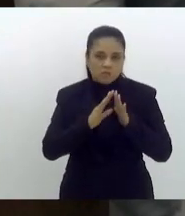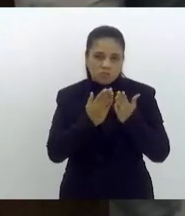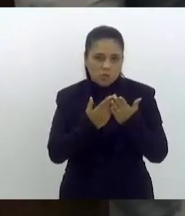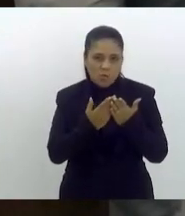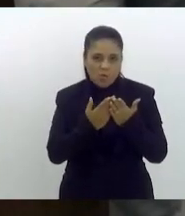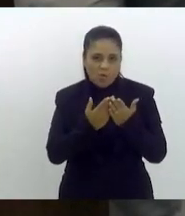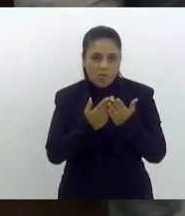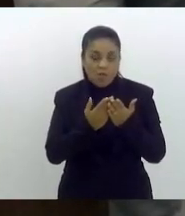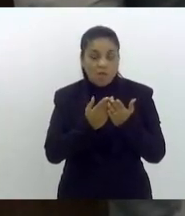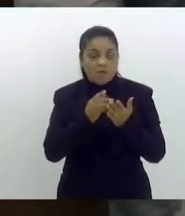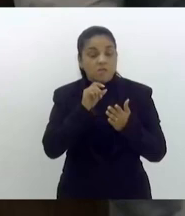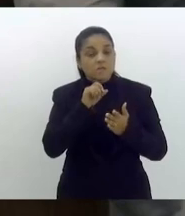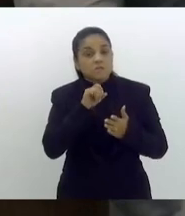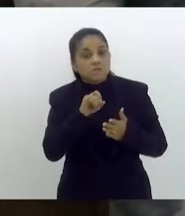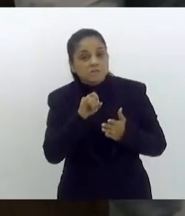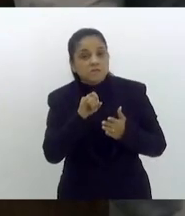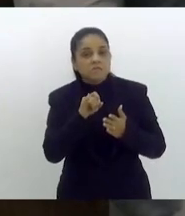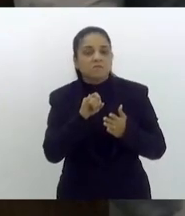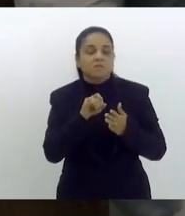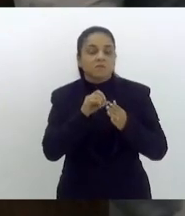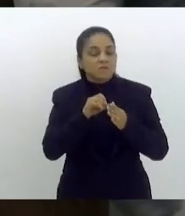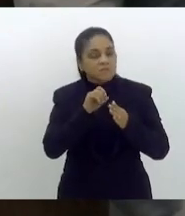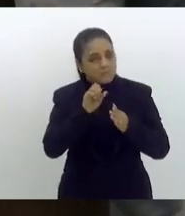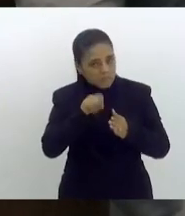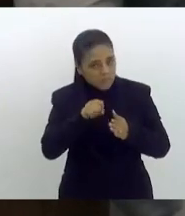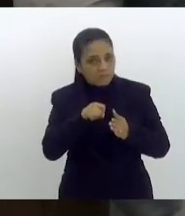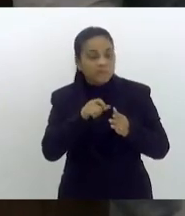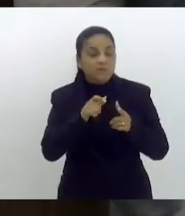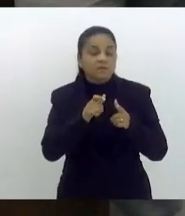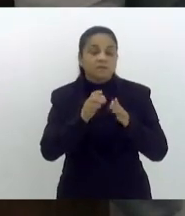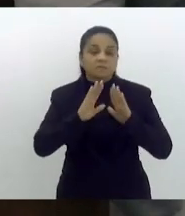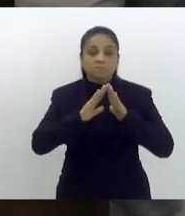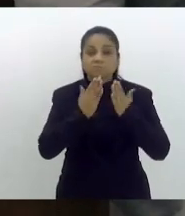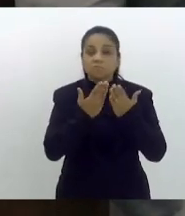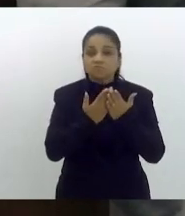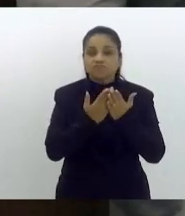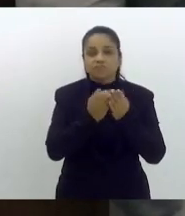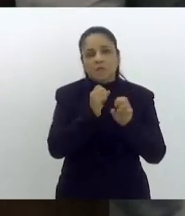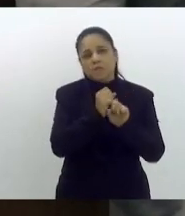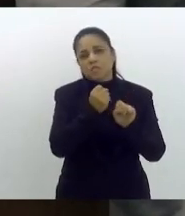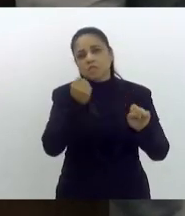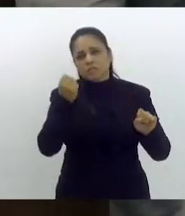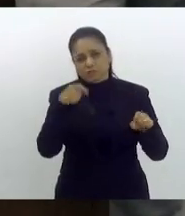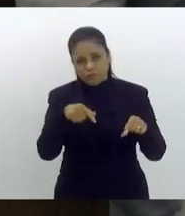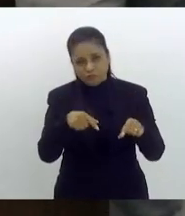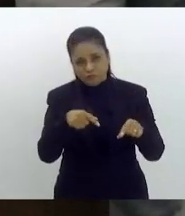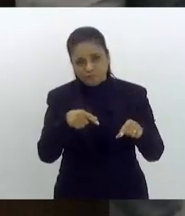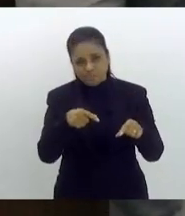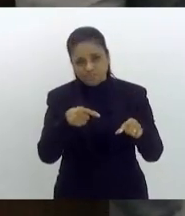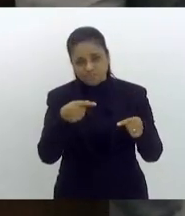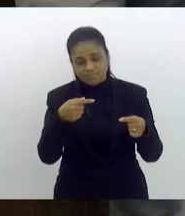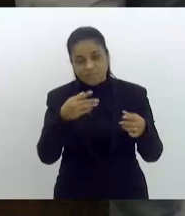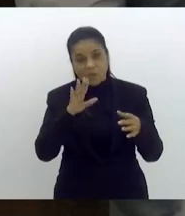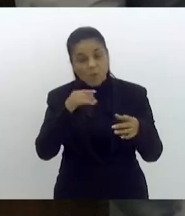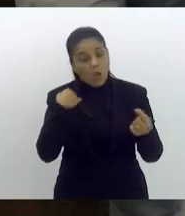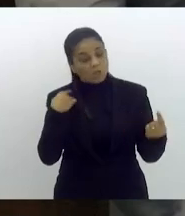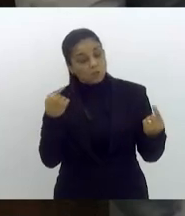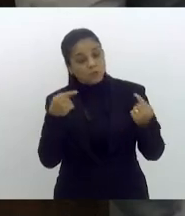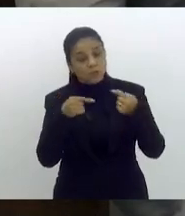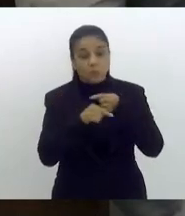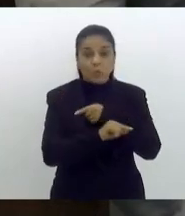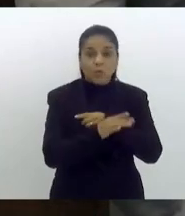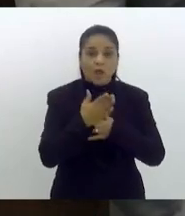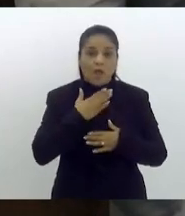das grandes instituições que lucram muito com isso eu acho que é o contrário eu acho que é aquela escola de